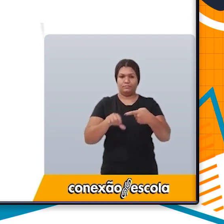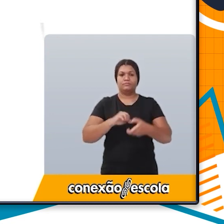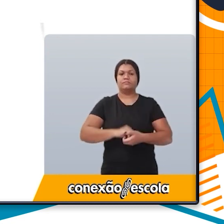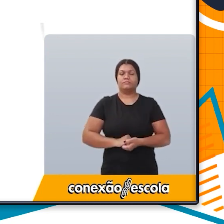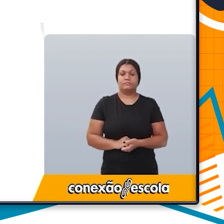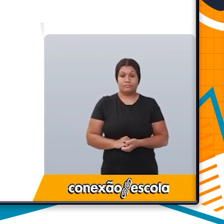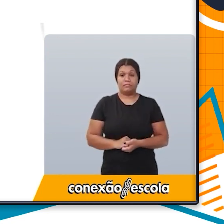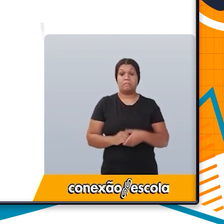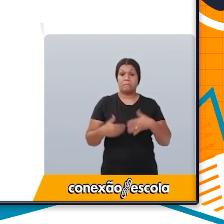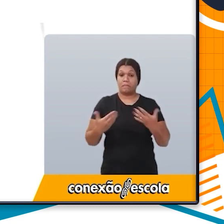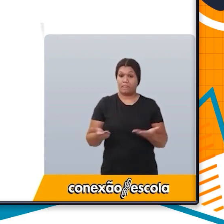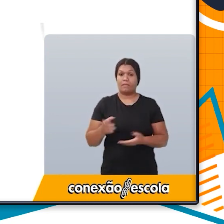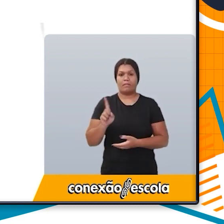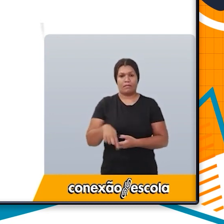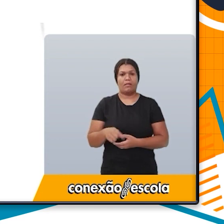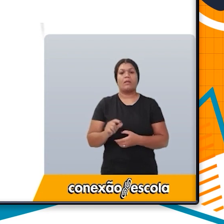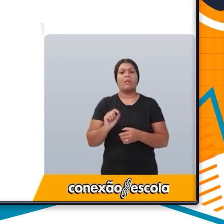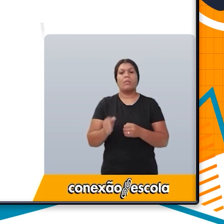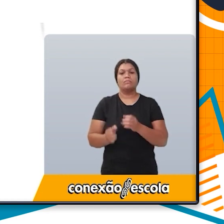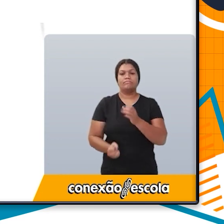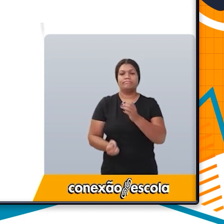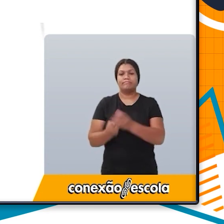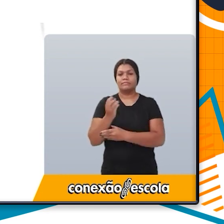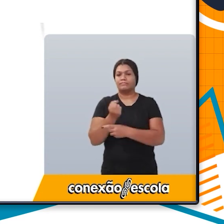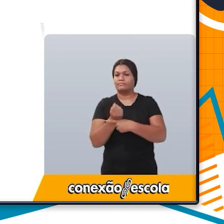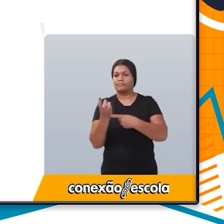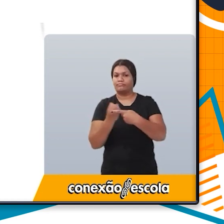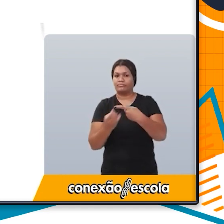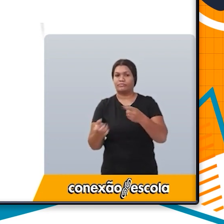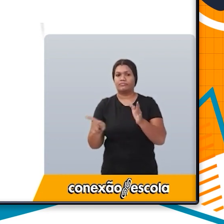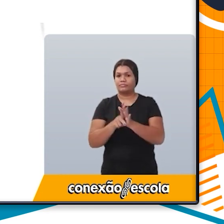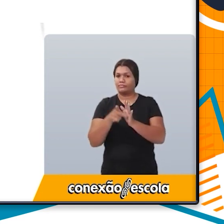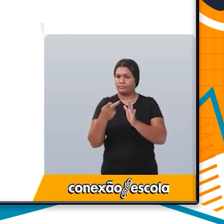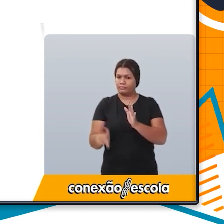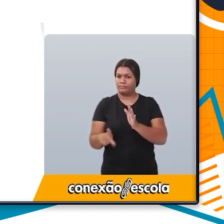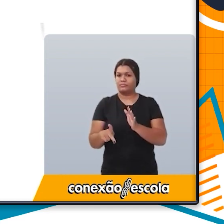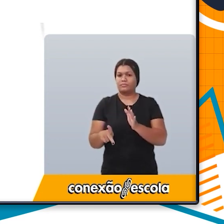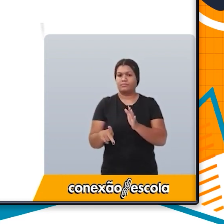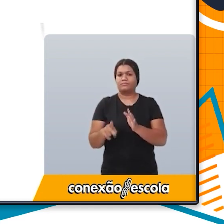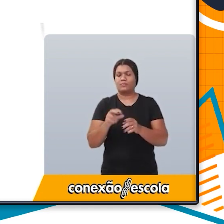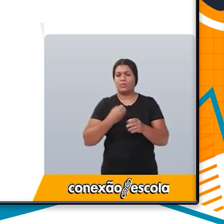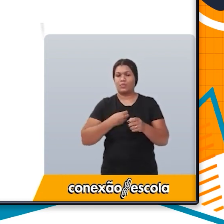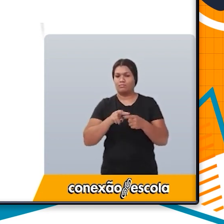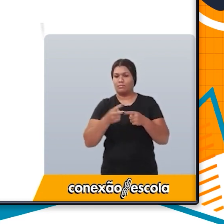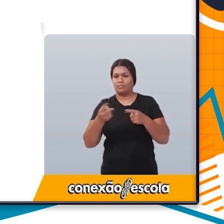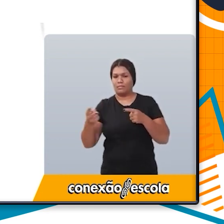32,99avos. Então, essa é a fração geratriz dessa dízima periódica.